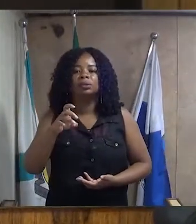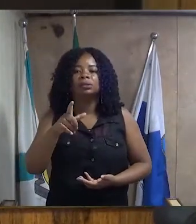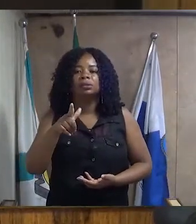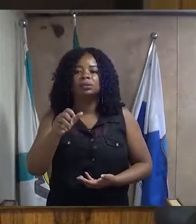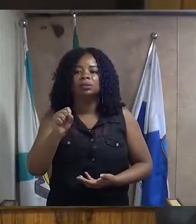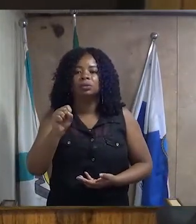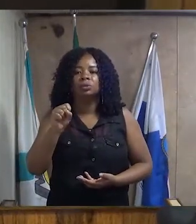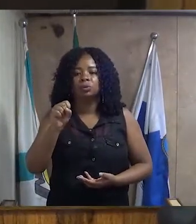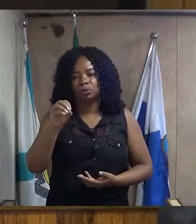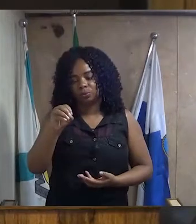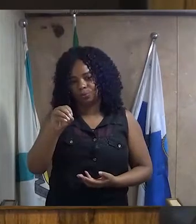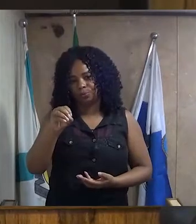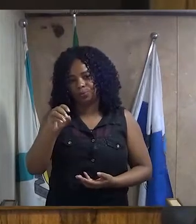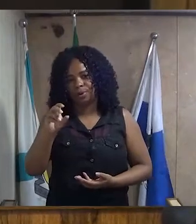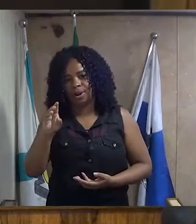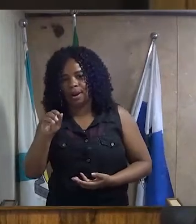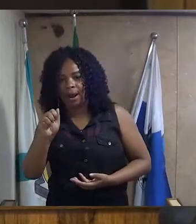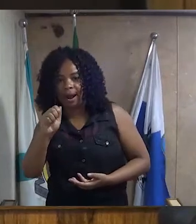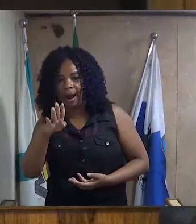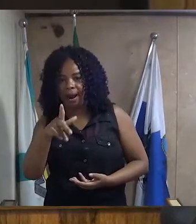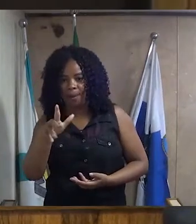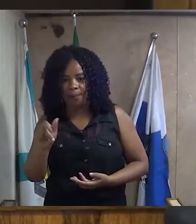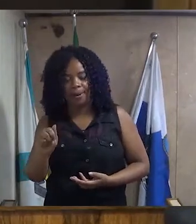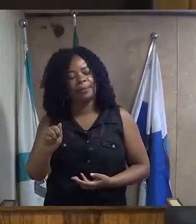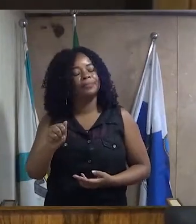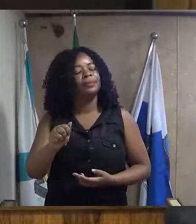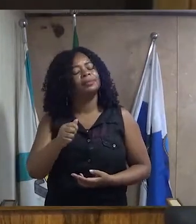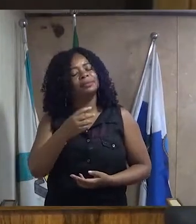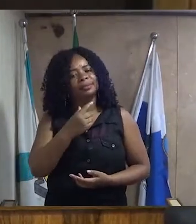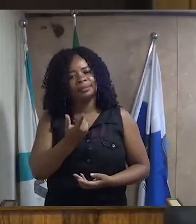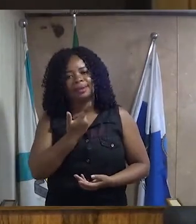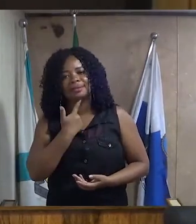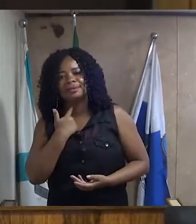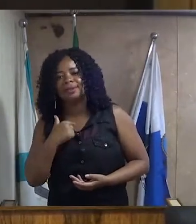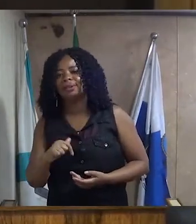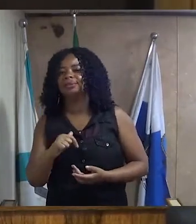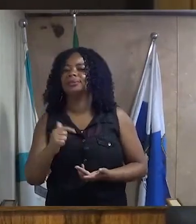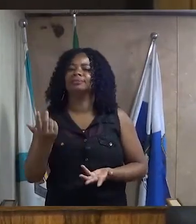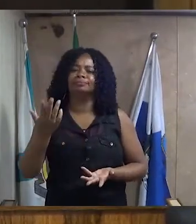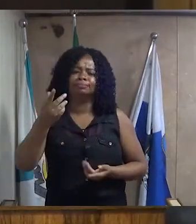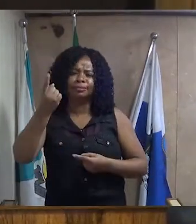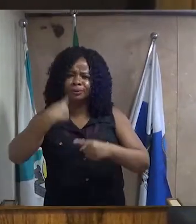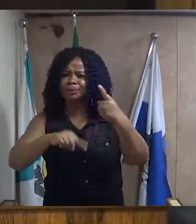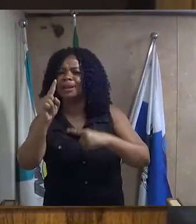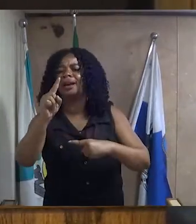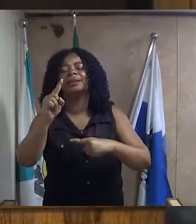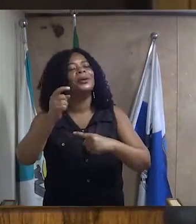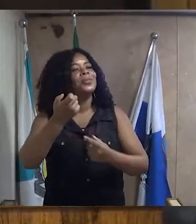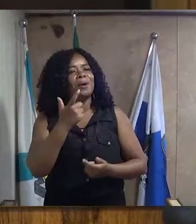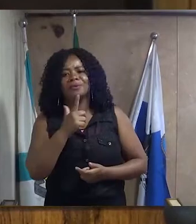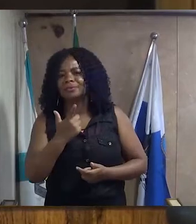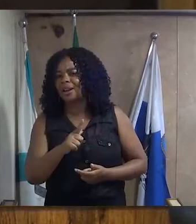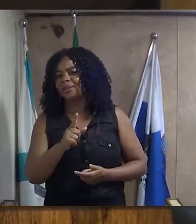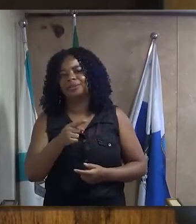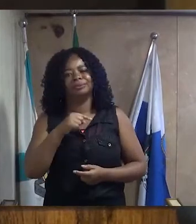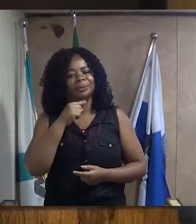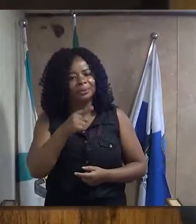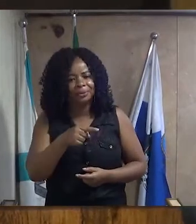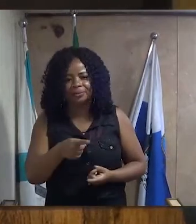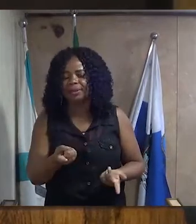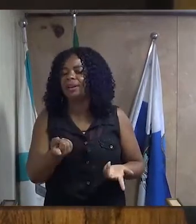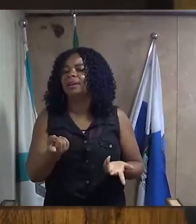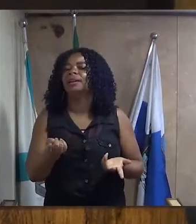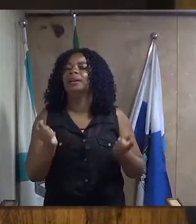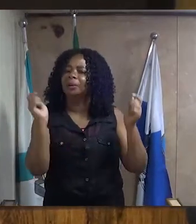a qual desejo sucesso, não tenho dúvidas da capacidade dos edis.